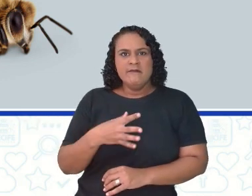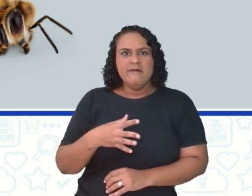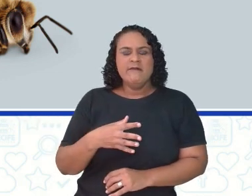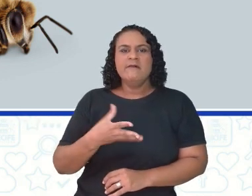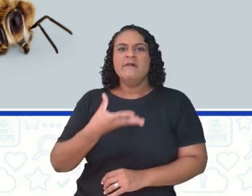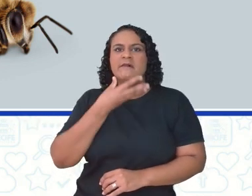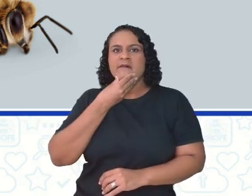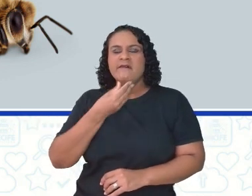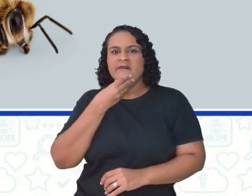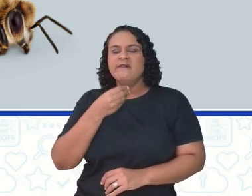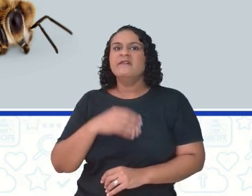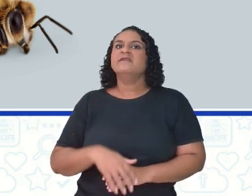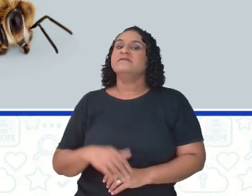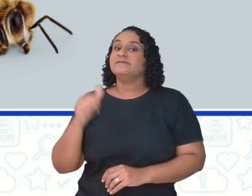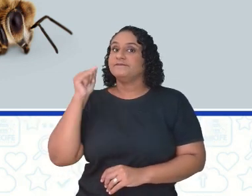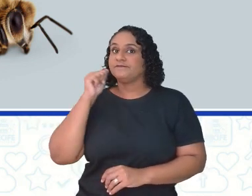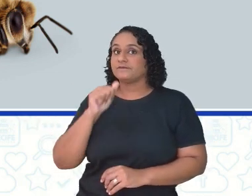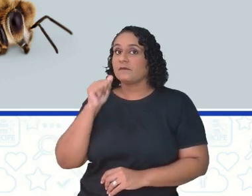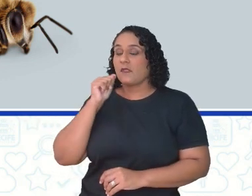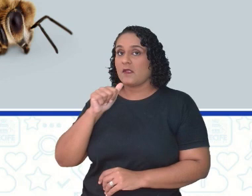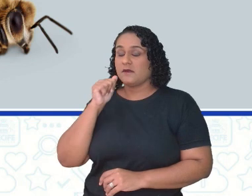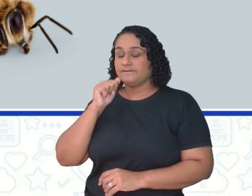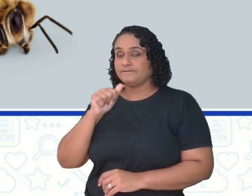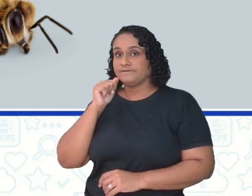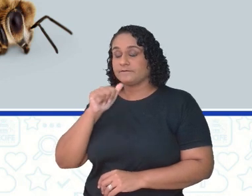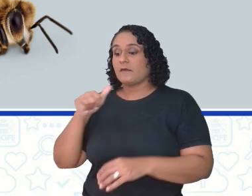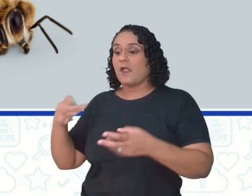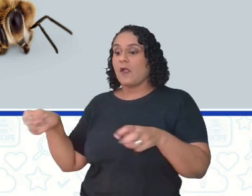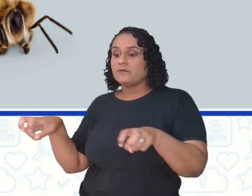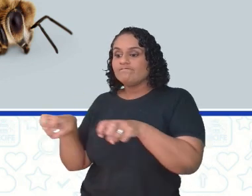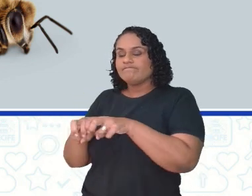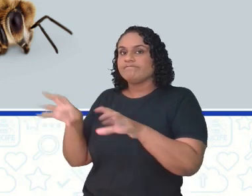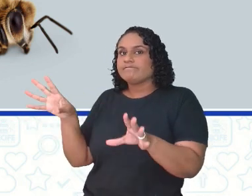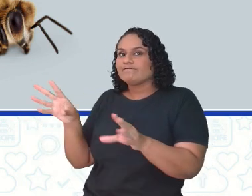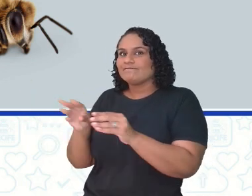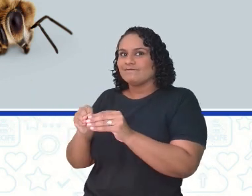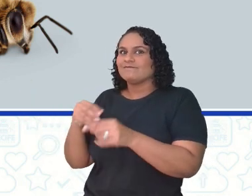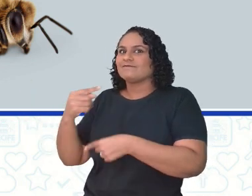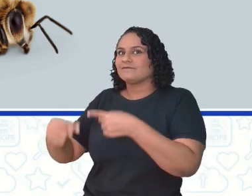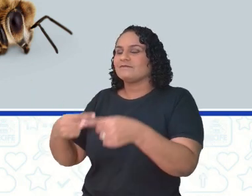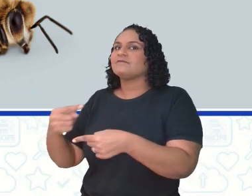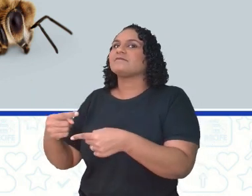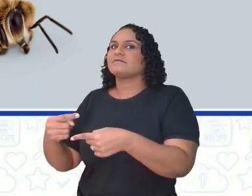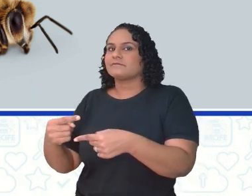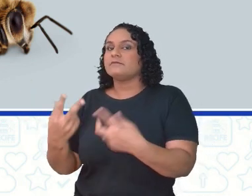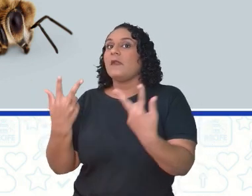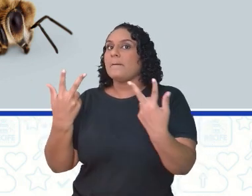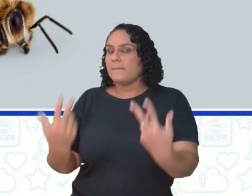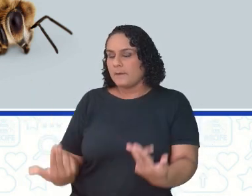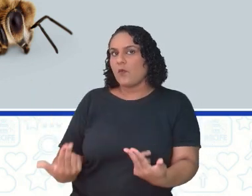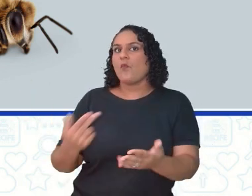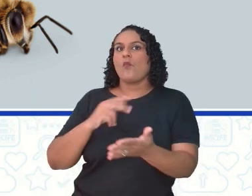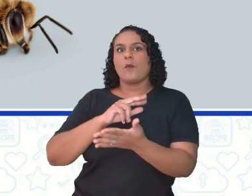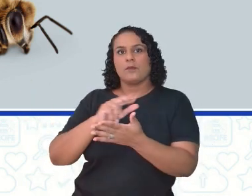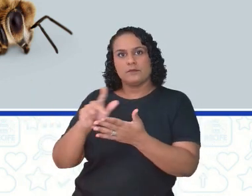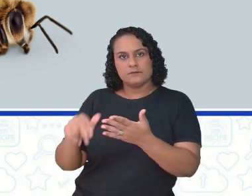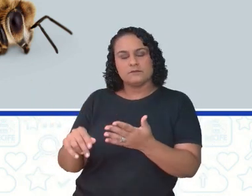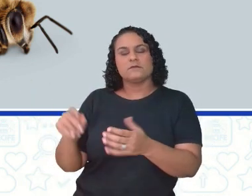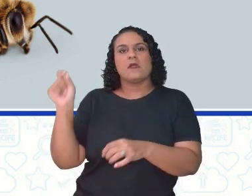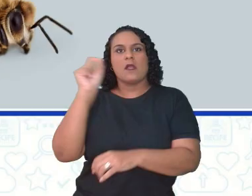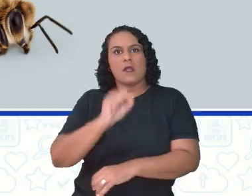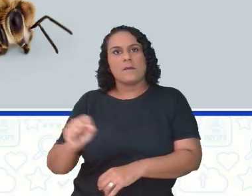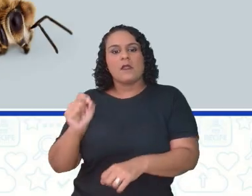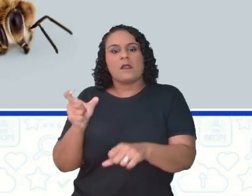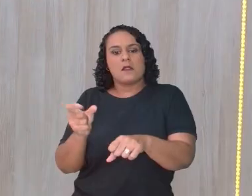óvulos fertilizados, ou seja, da reprodução sexuada. Vejam que interessante, né? Numa mesma espécie, né? Tanto as abelhas,